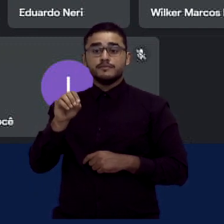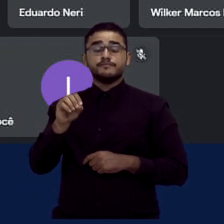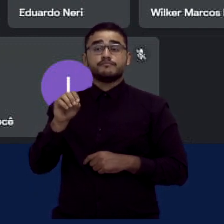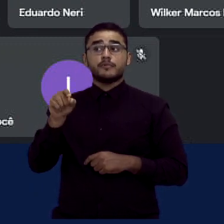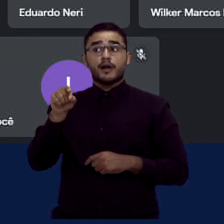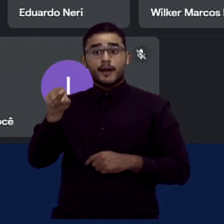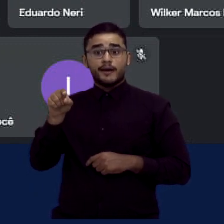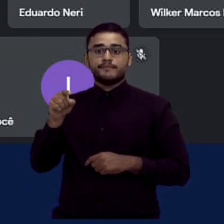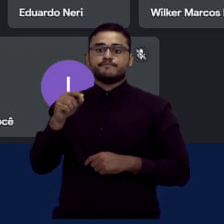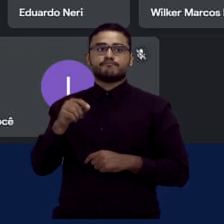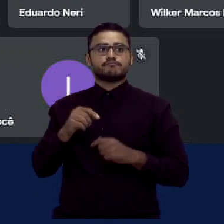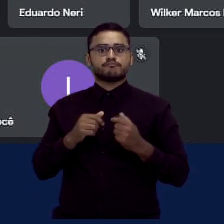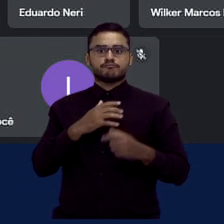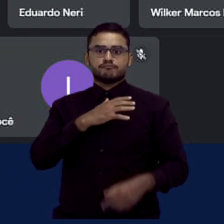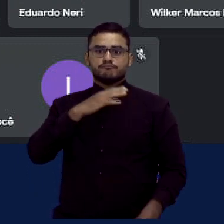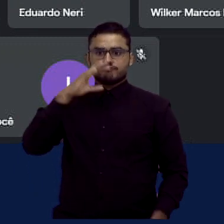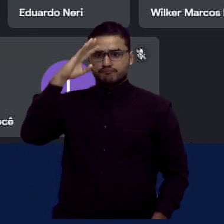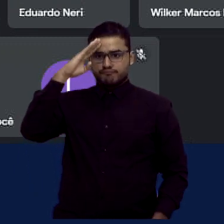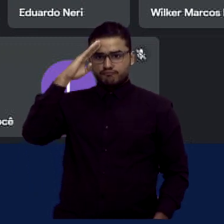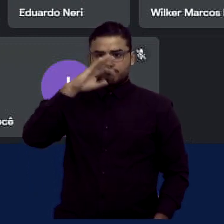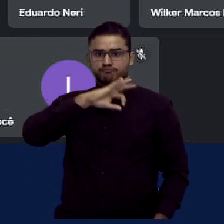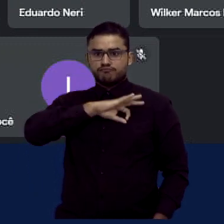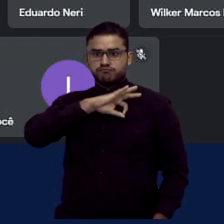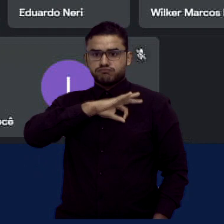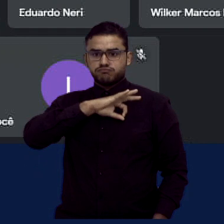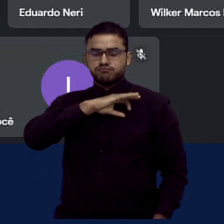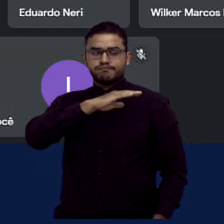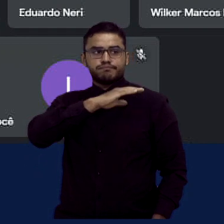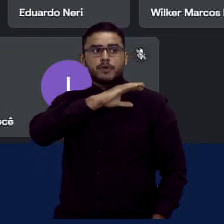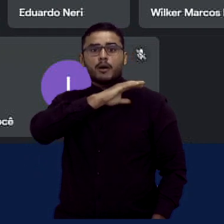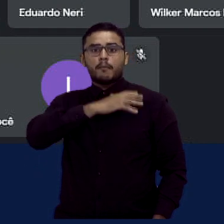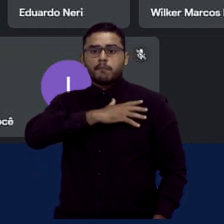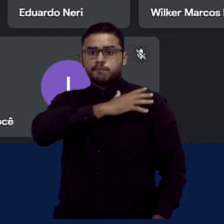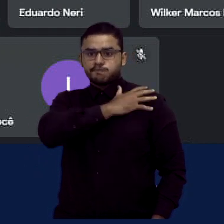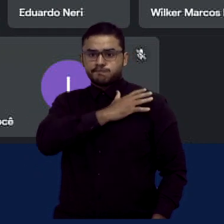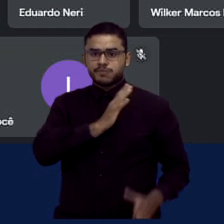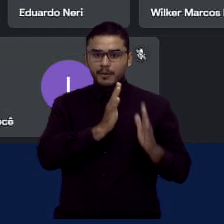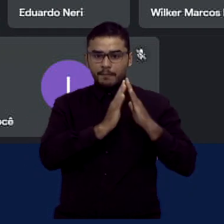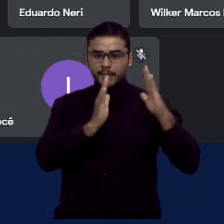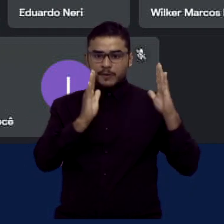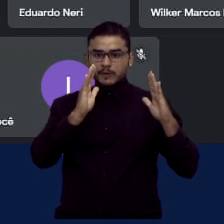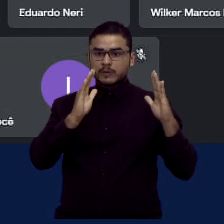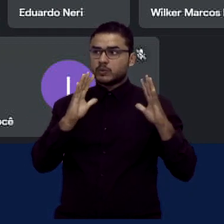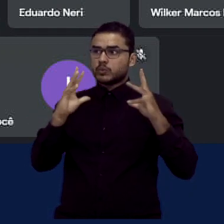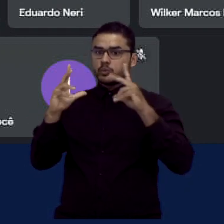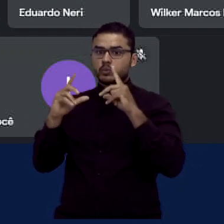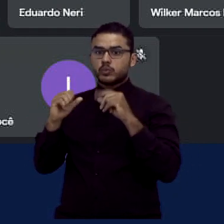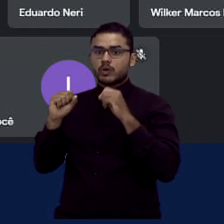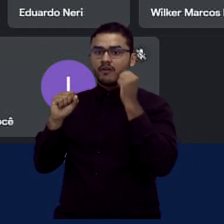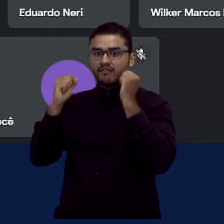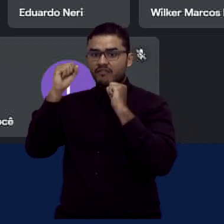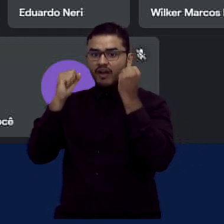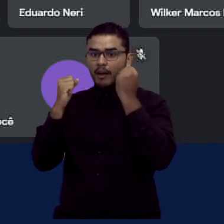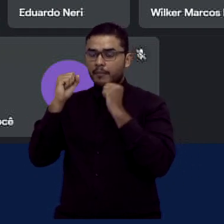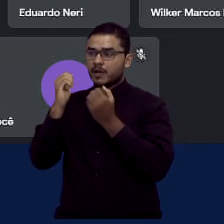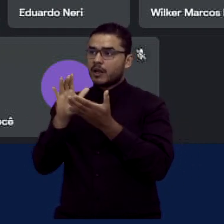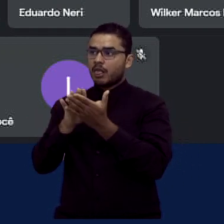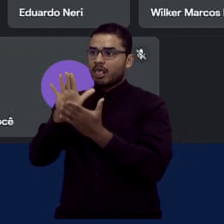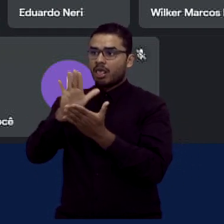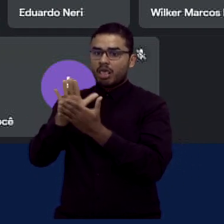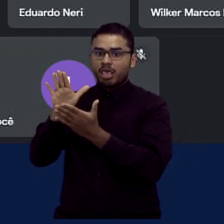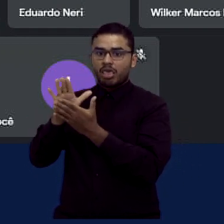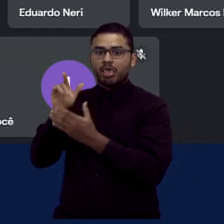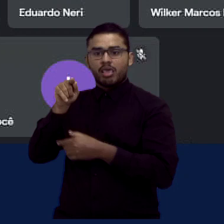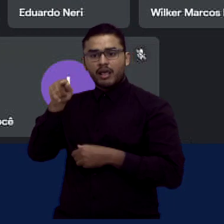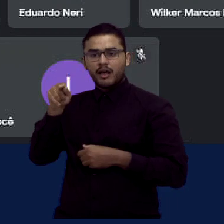lá. Né? A polícia da ditadura militar bateu no Pasquim, fechou tudo, prendeu todo mundo. Certo? Eu não sei como essa história